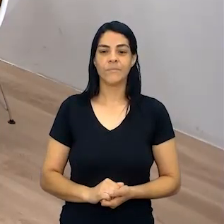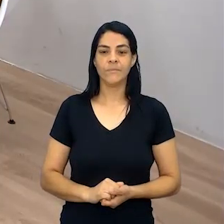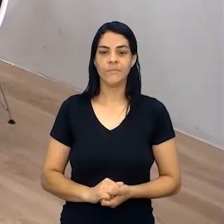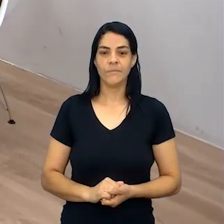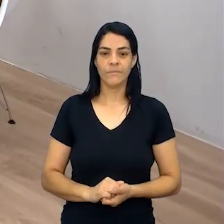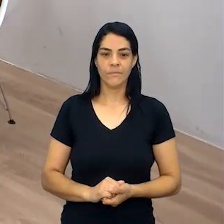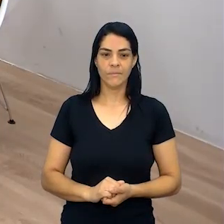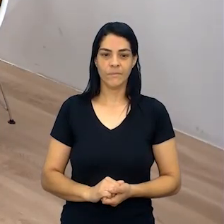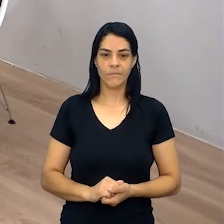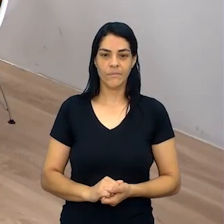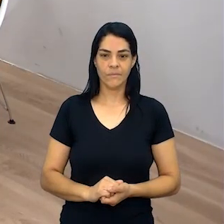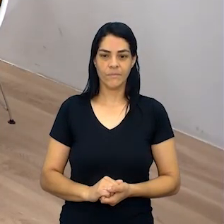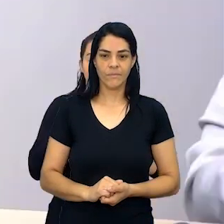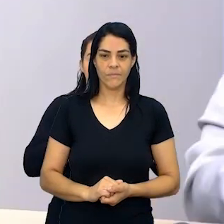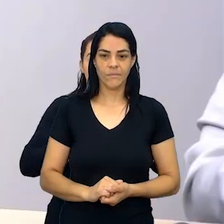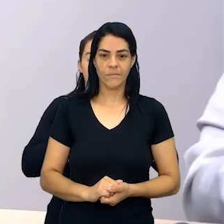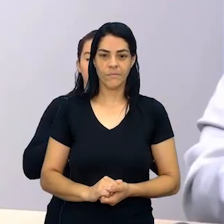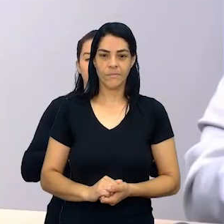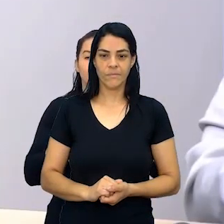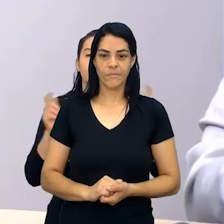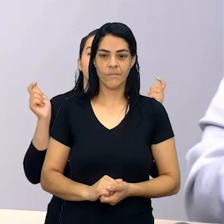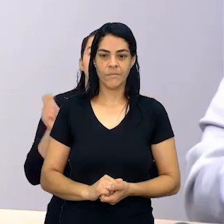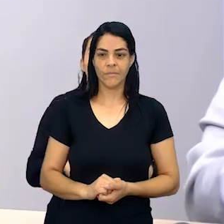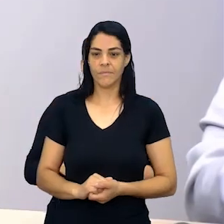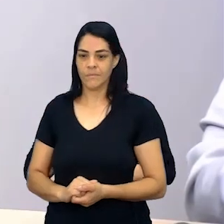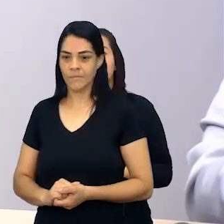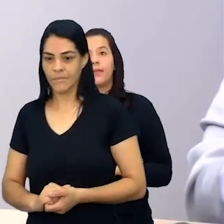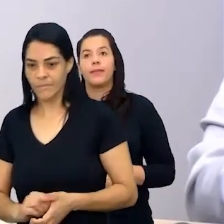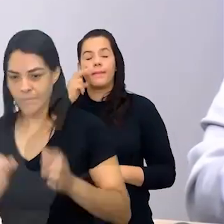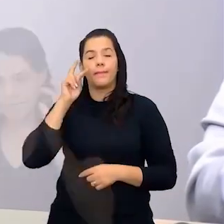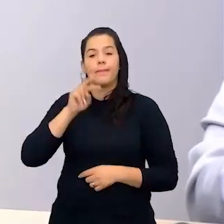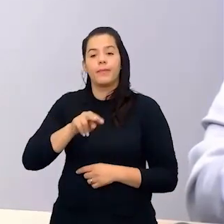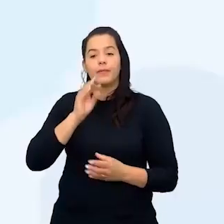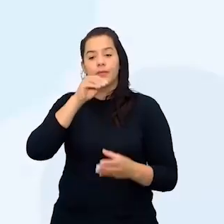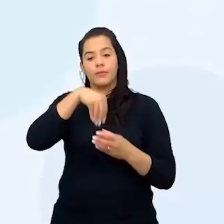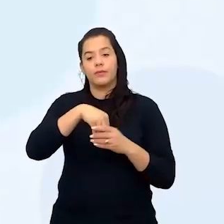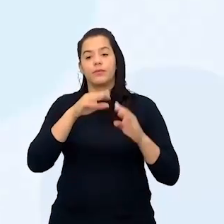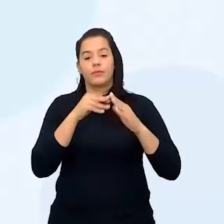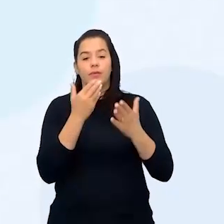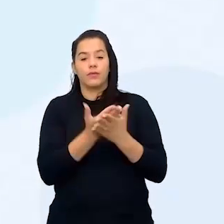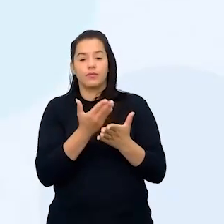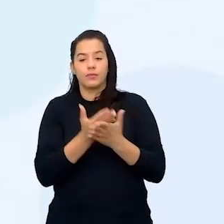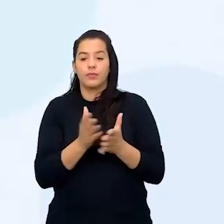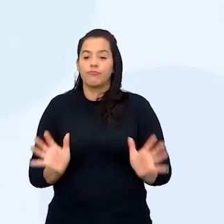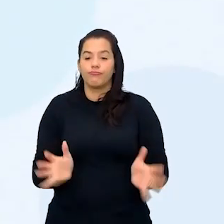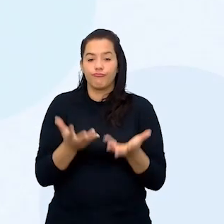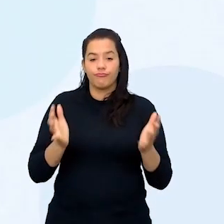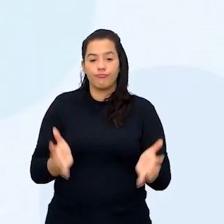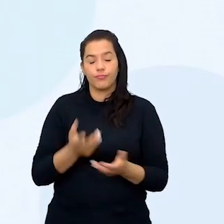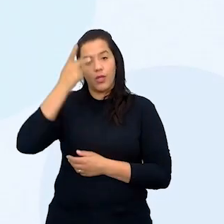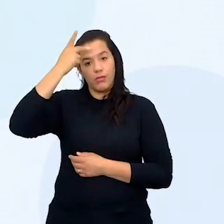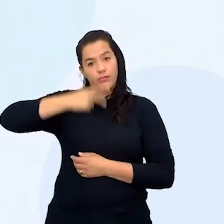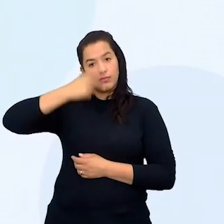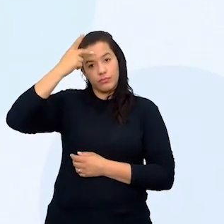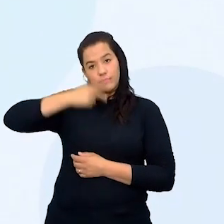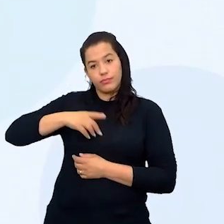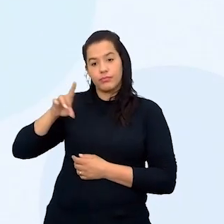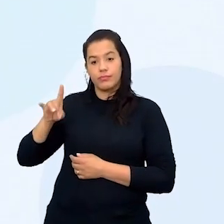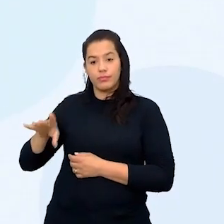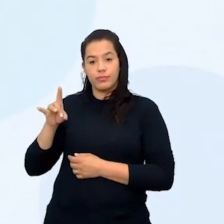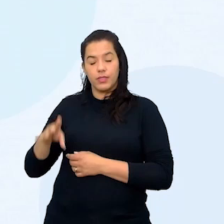Que a comunicação alternativa, ela prevê dentro da escola, né? Então, ela estimula a autonomia e a atenção e